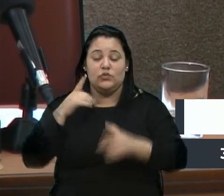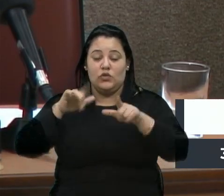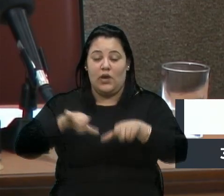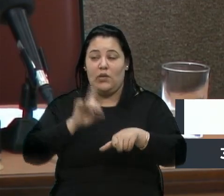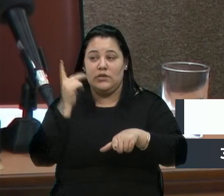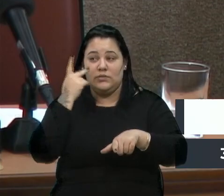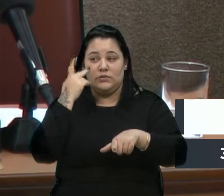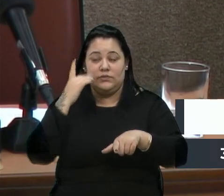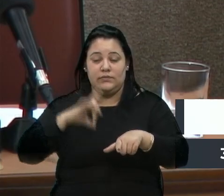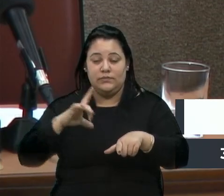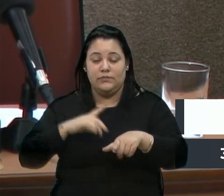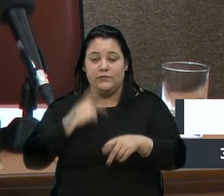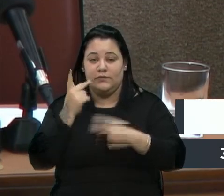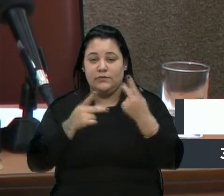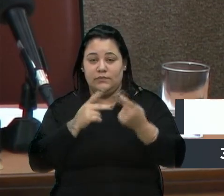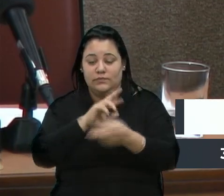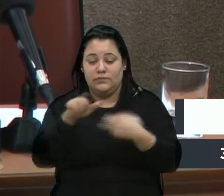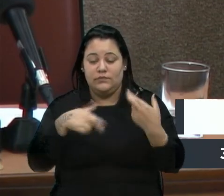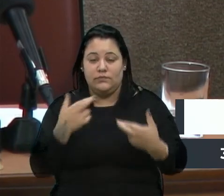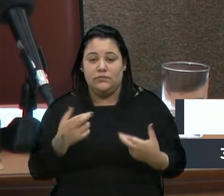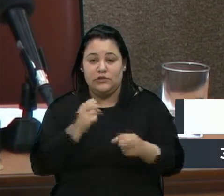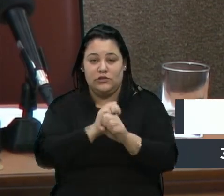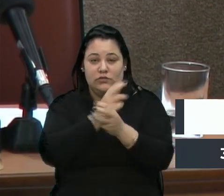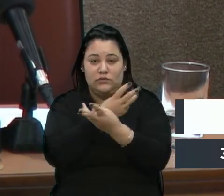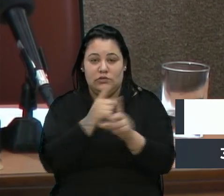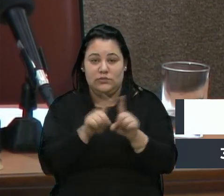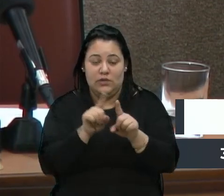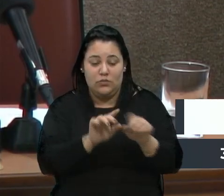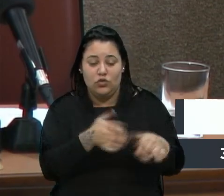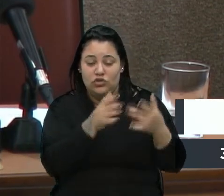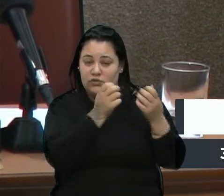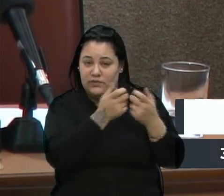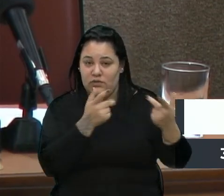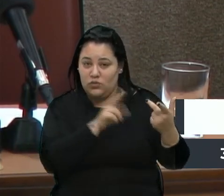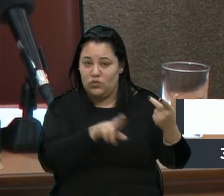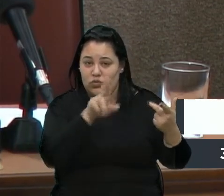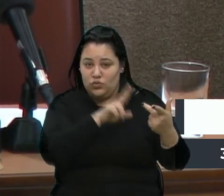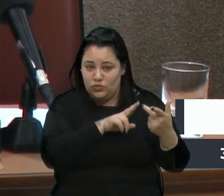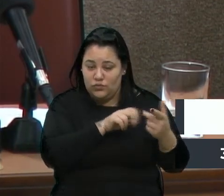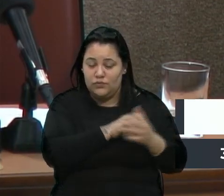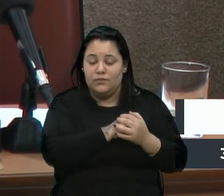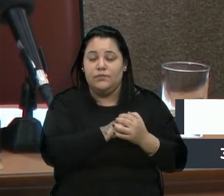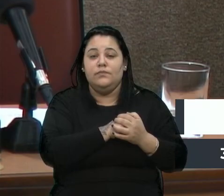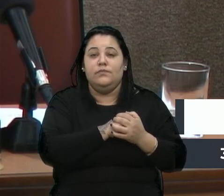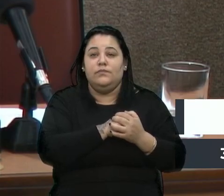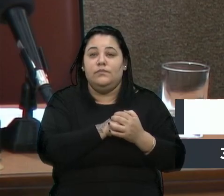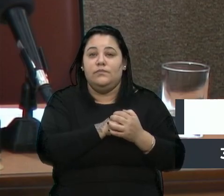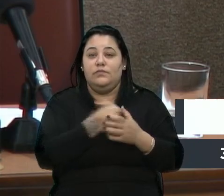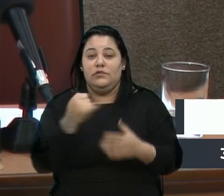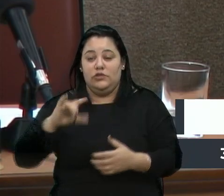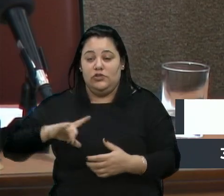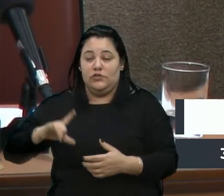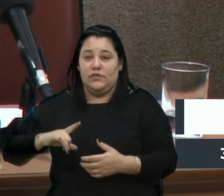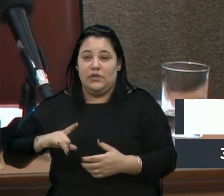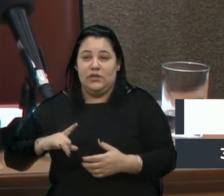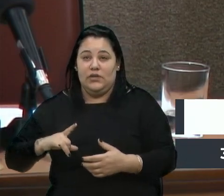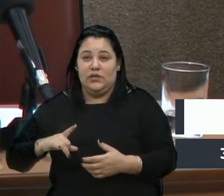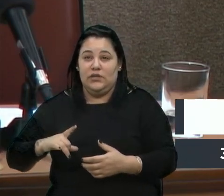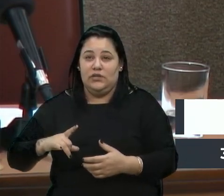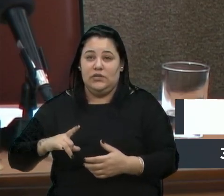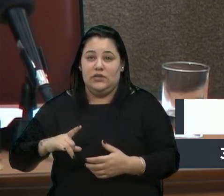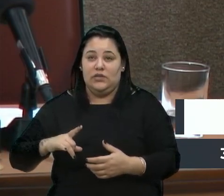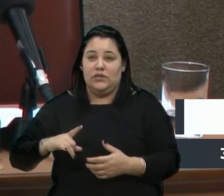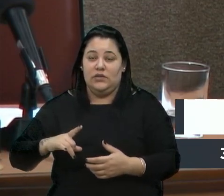e que promove muito isso. E, vereador Zanquim, o mesmo que tivesse uma contrapartida do município, não seria gasto,